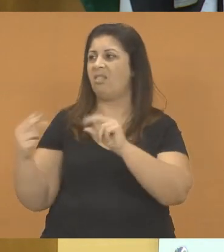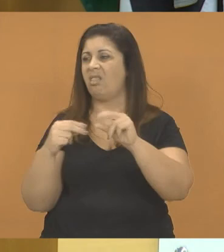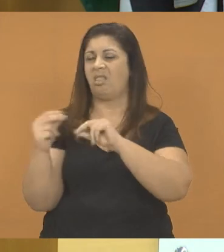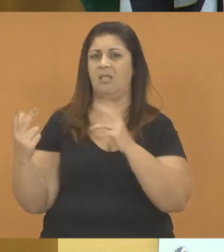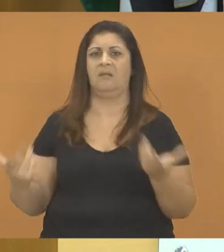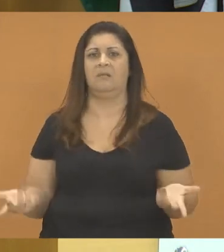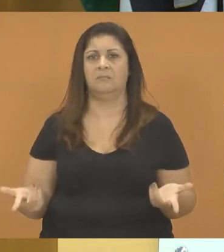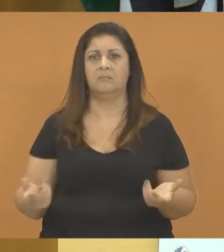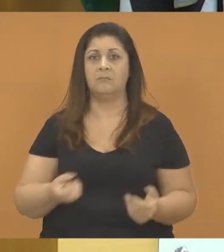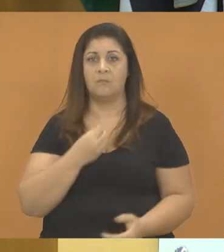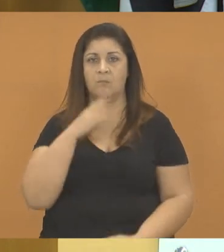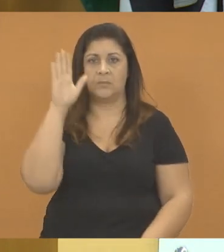mazelas boa tarde